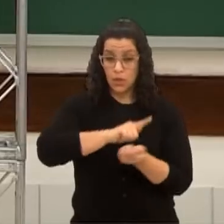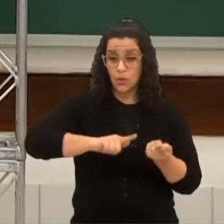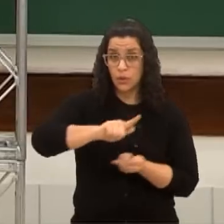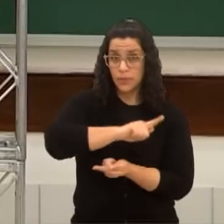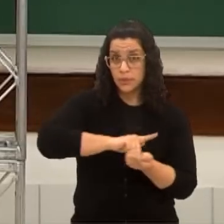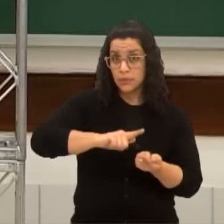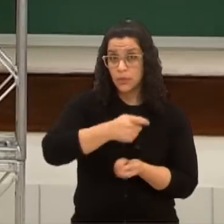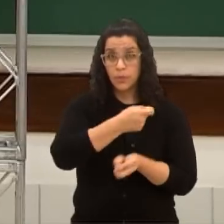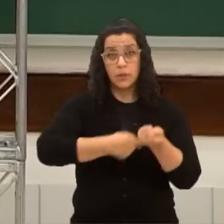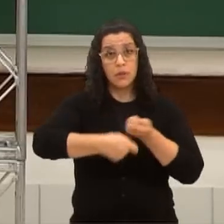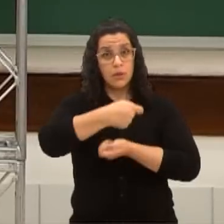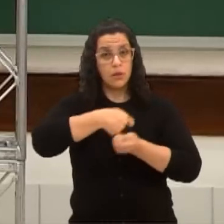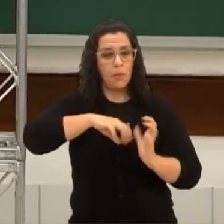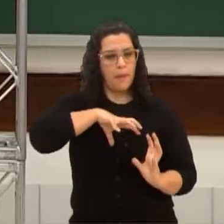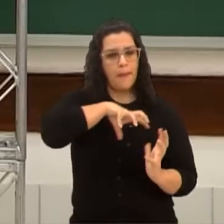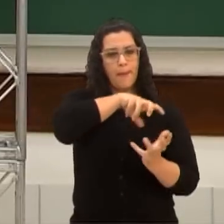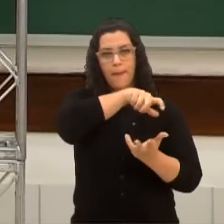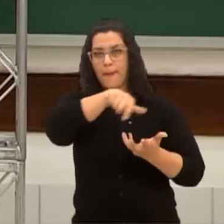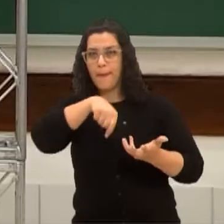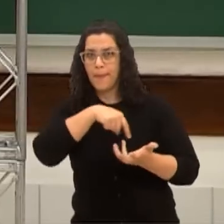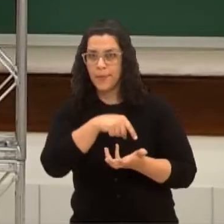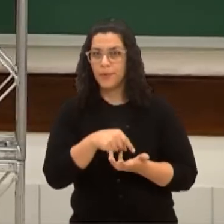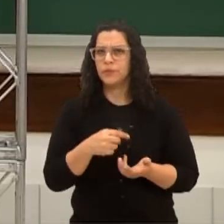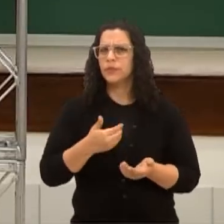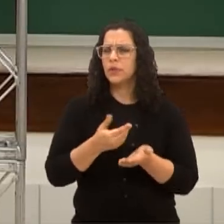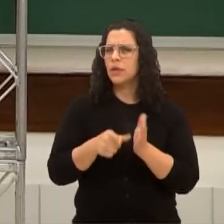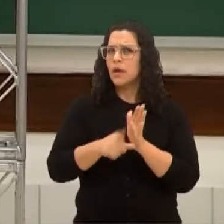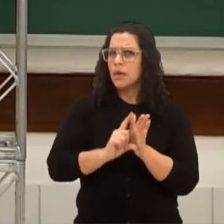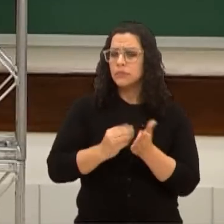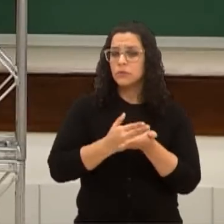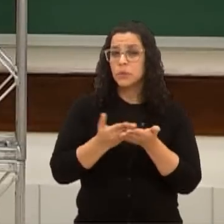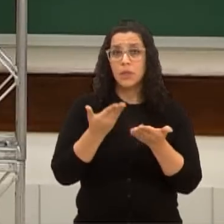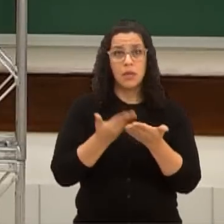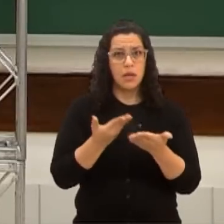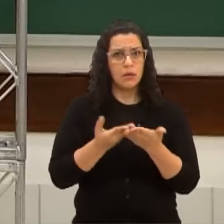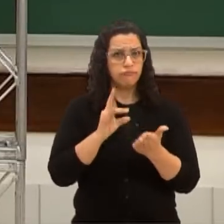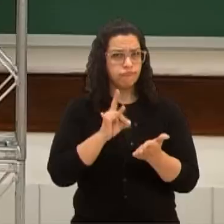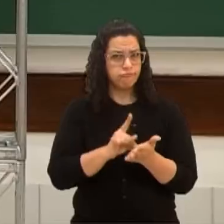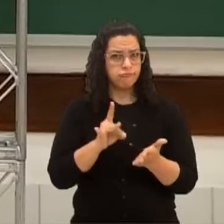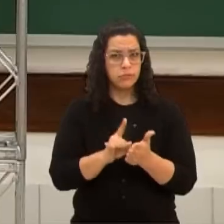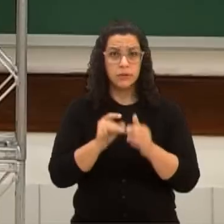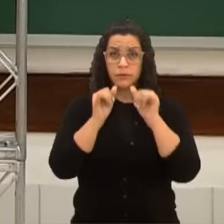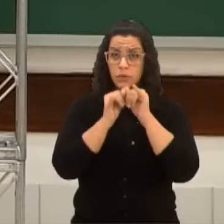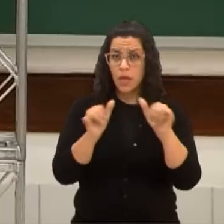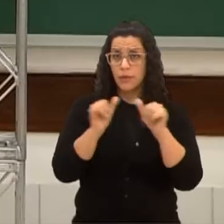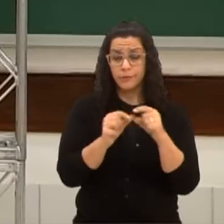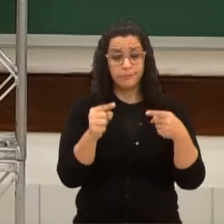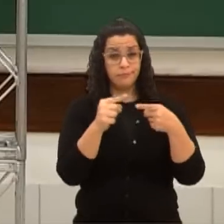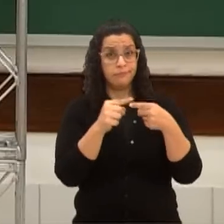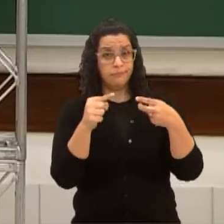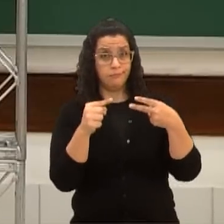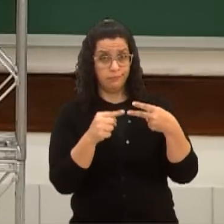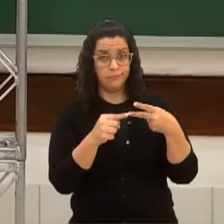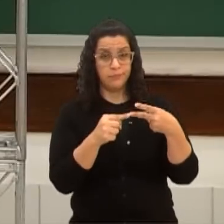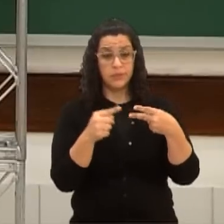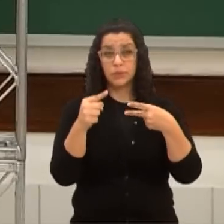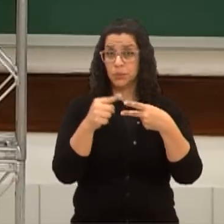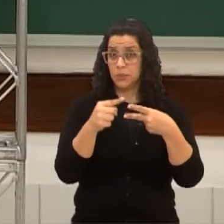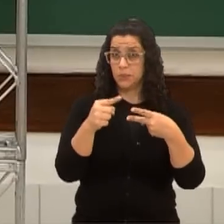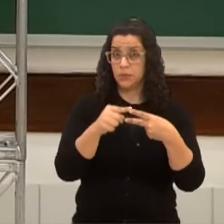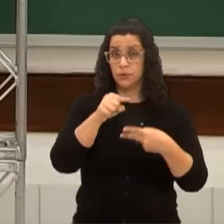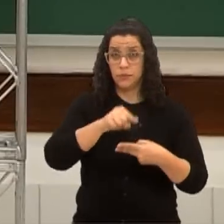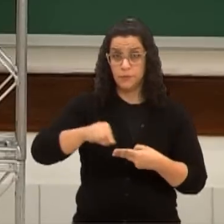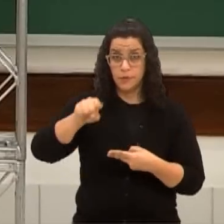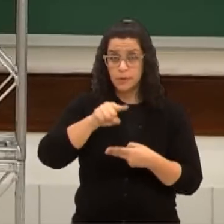a economia mundo. Antes de começarmos a nossa aula propriamente dita, gostaria de passar para vocês dois recados. O